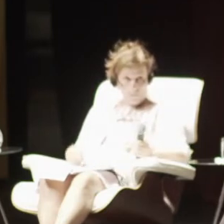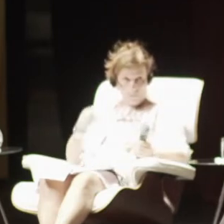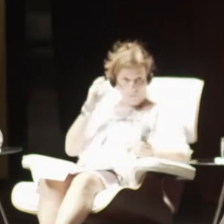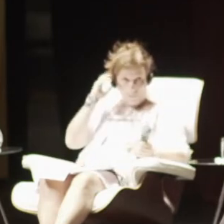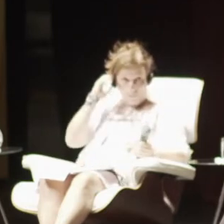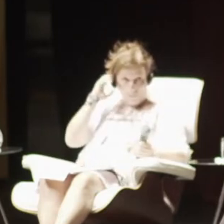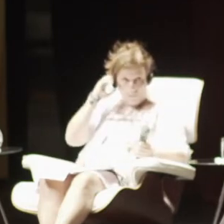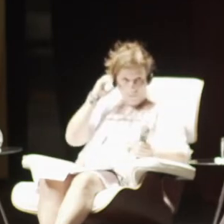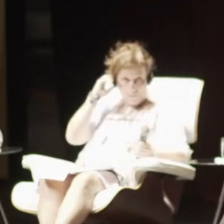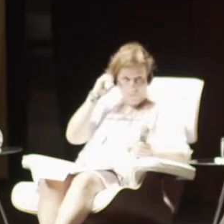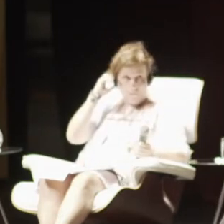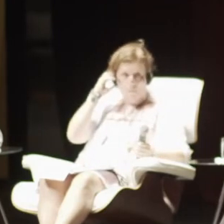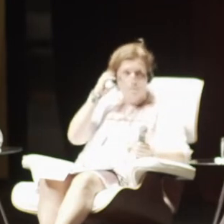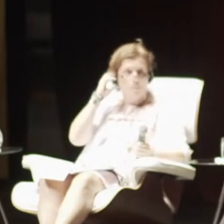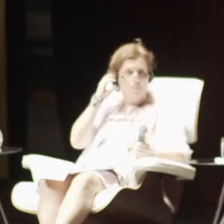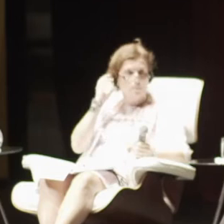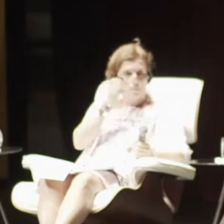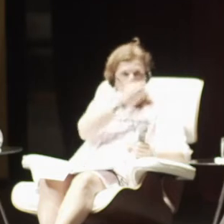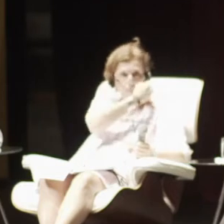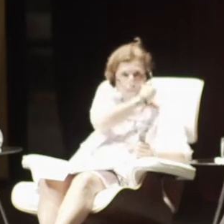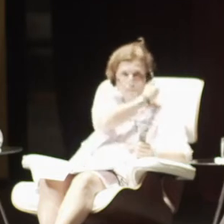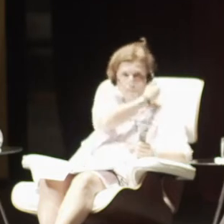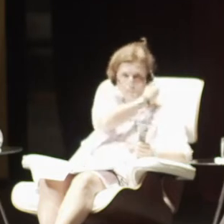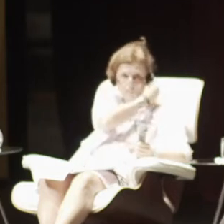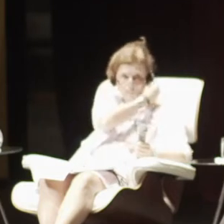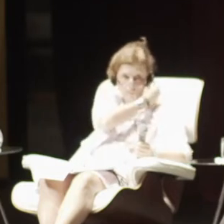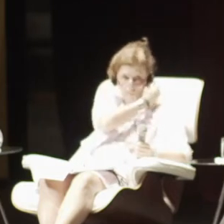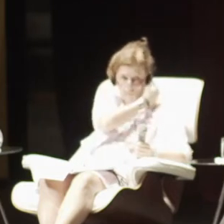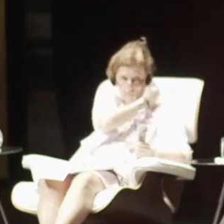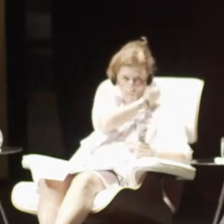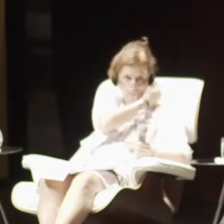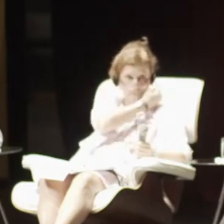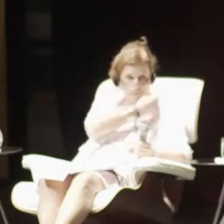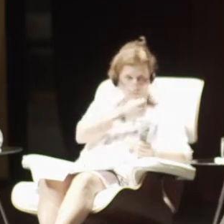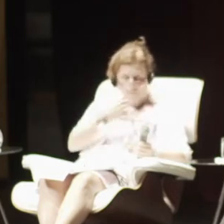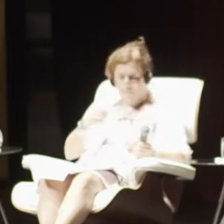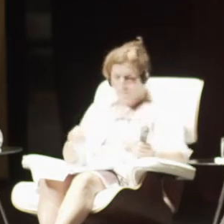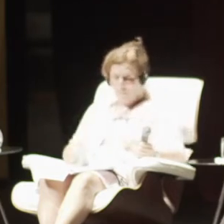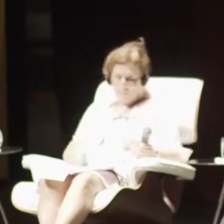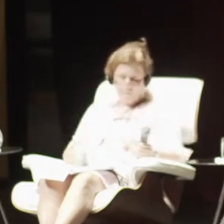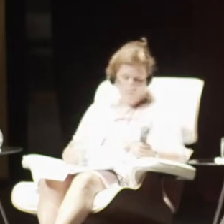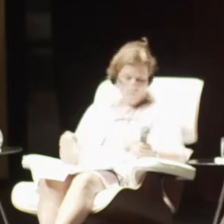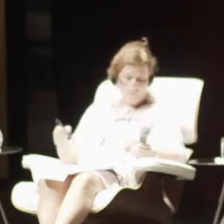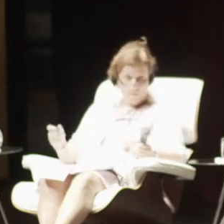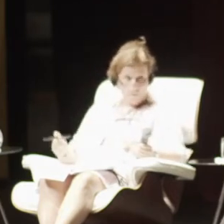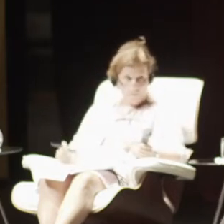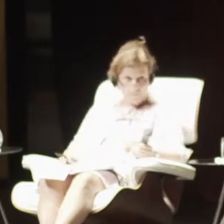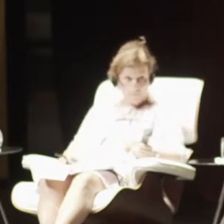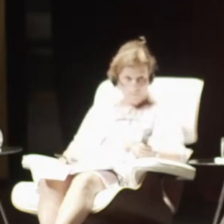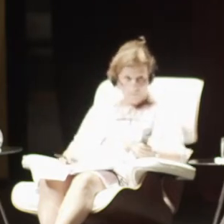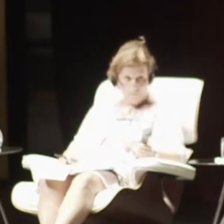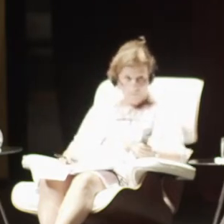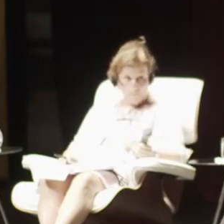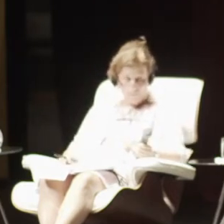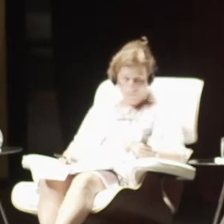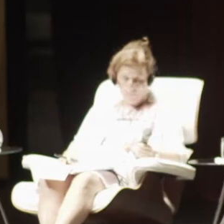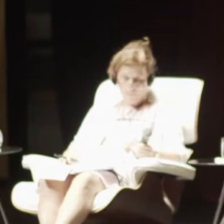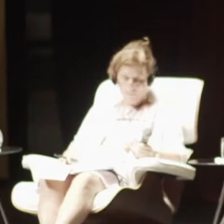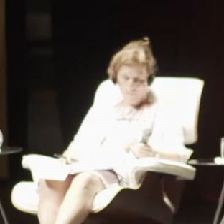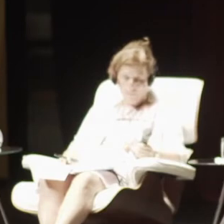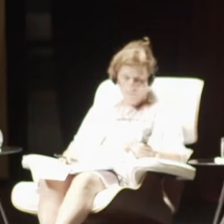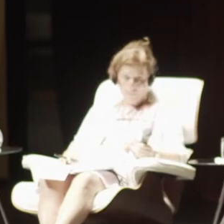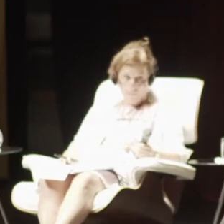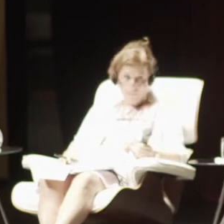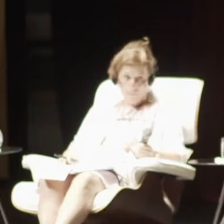Bem, eu agradeço demais estar aqui. Eu vou falar isso brevemente, para não sobrepor